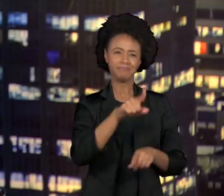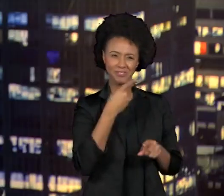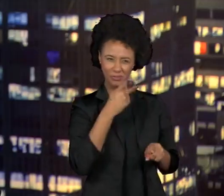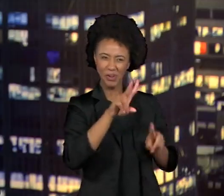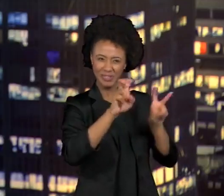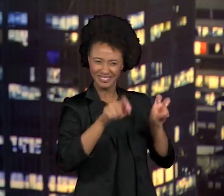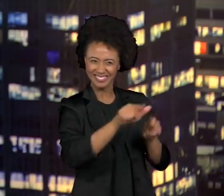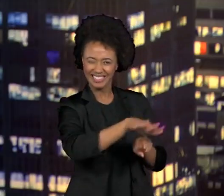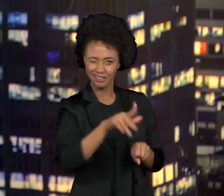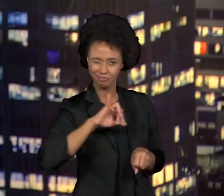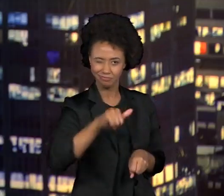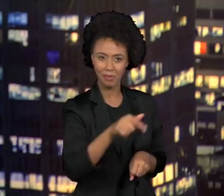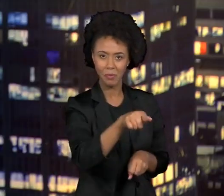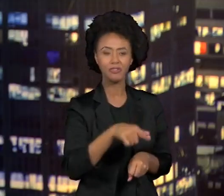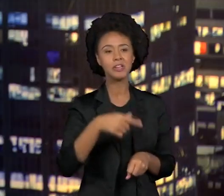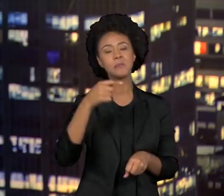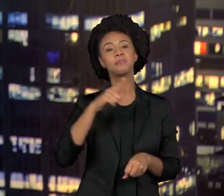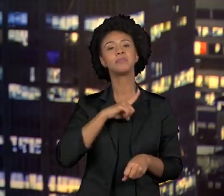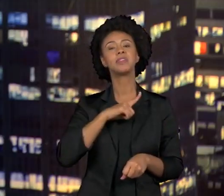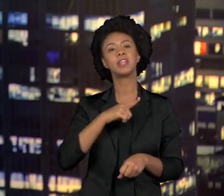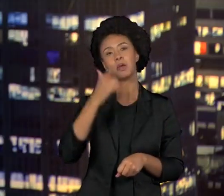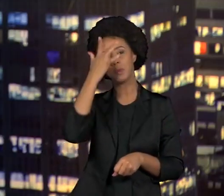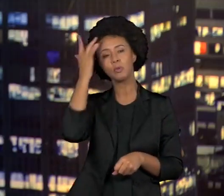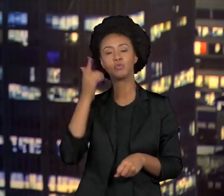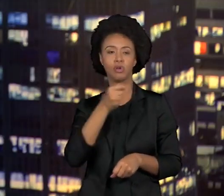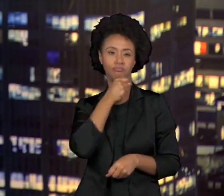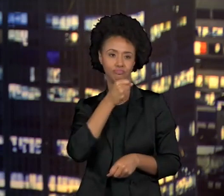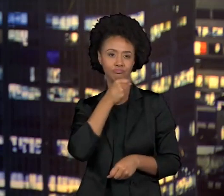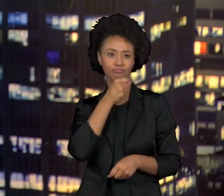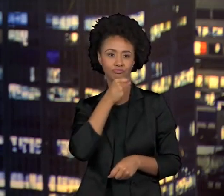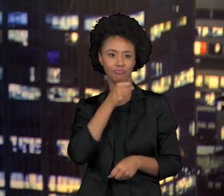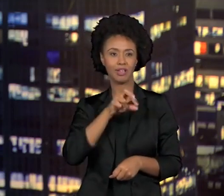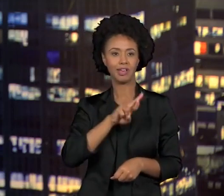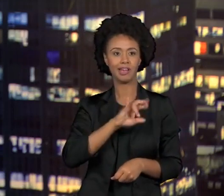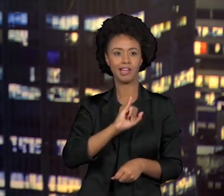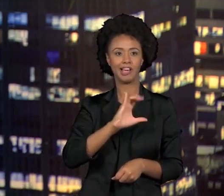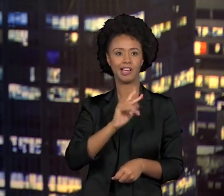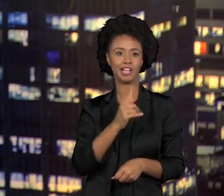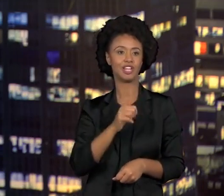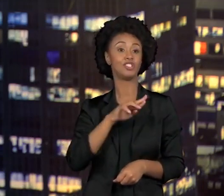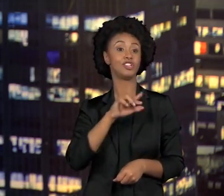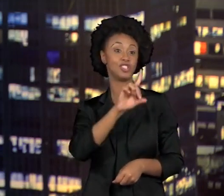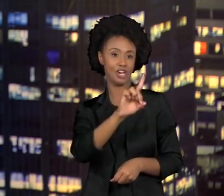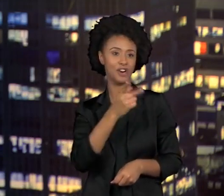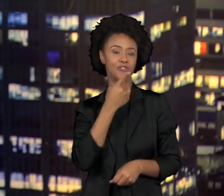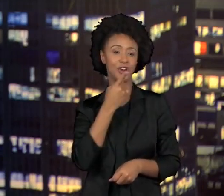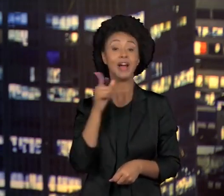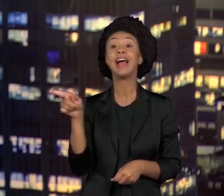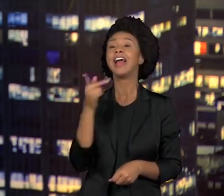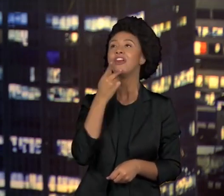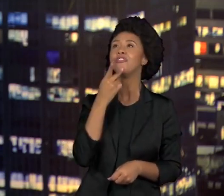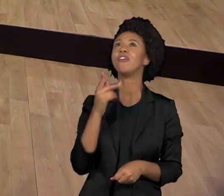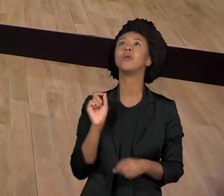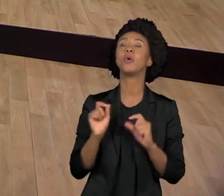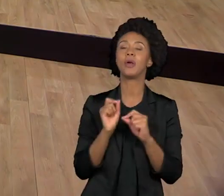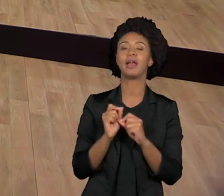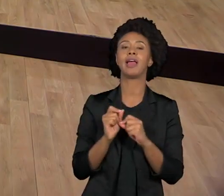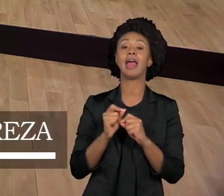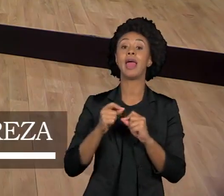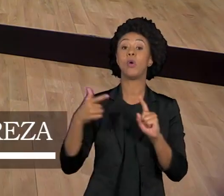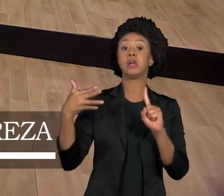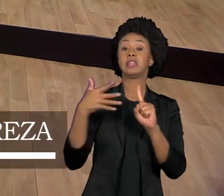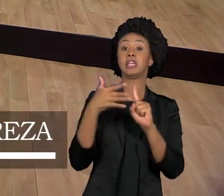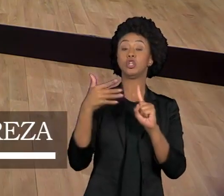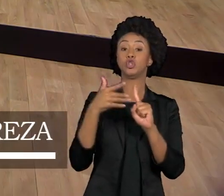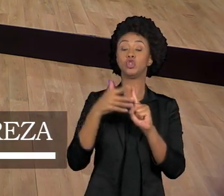eu queria até lembrar que tem um jornalista que é o Richard Louv, que ele cunhou esse termo, né? Transtorno do déficit de natureza. Isso é muito forte. Tem um